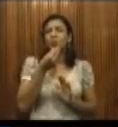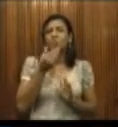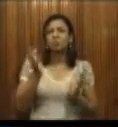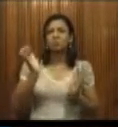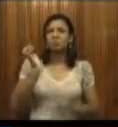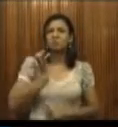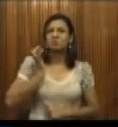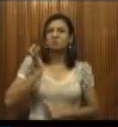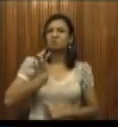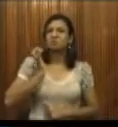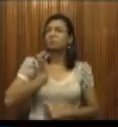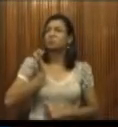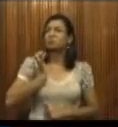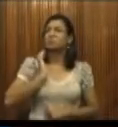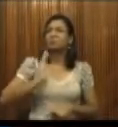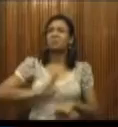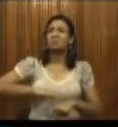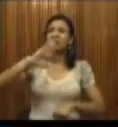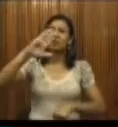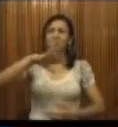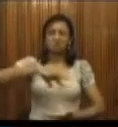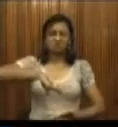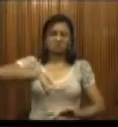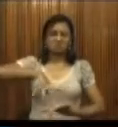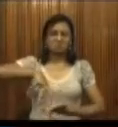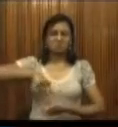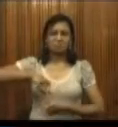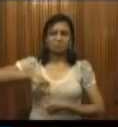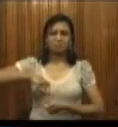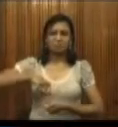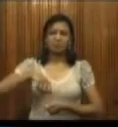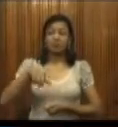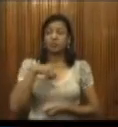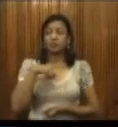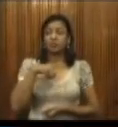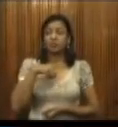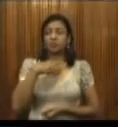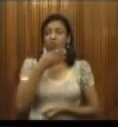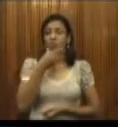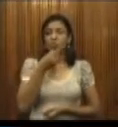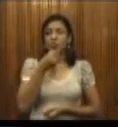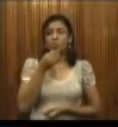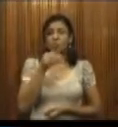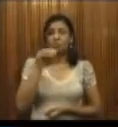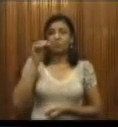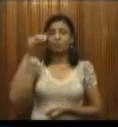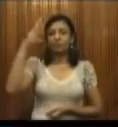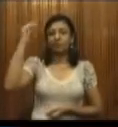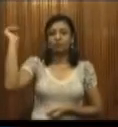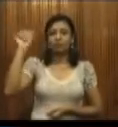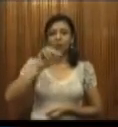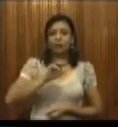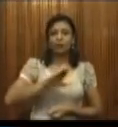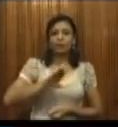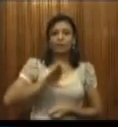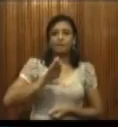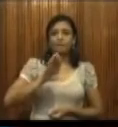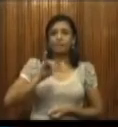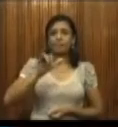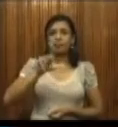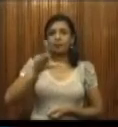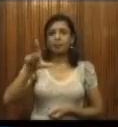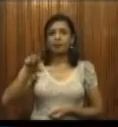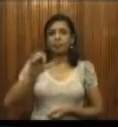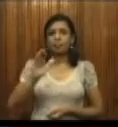Gates. E Bill Gates estava destacado como o homem mais rico do mundo. O que que aquele destaque dizia? Que se Bill